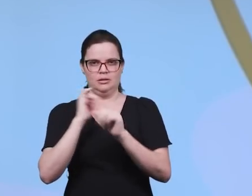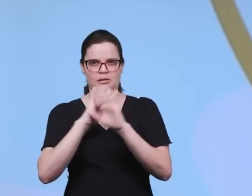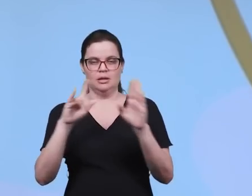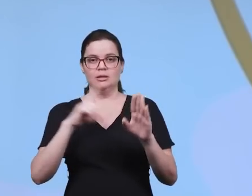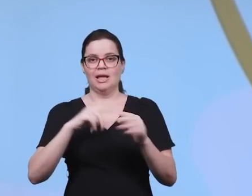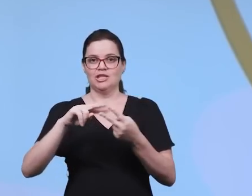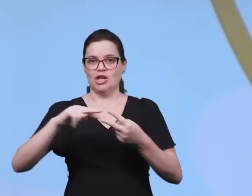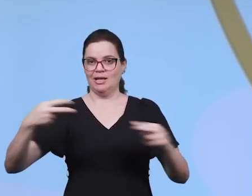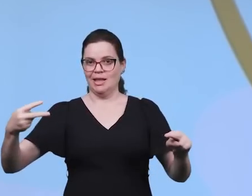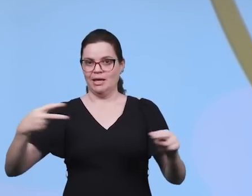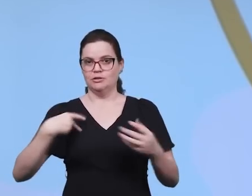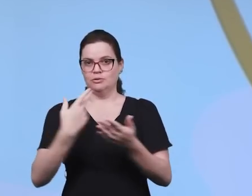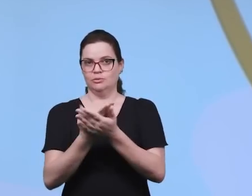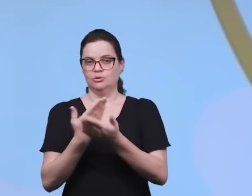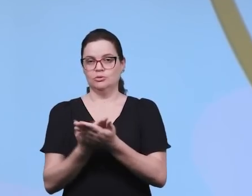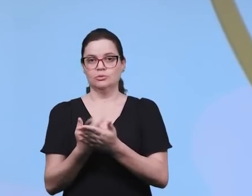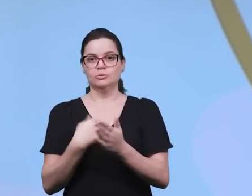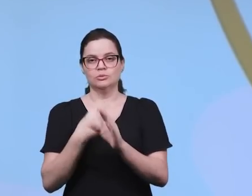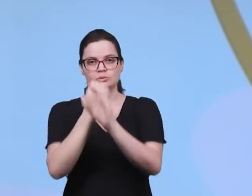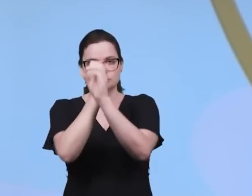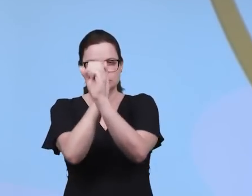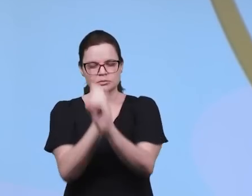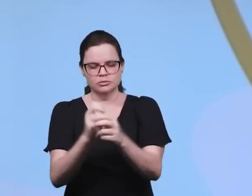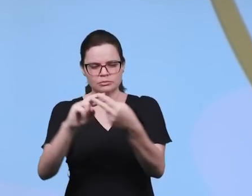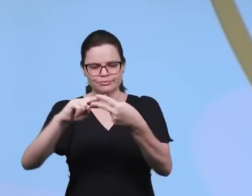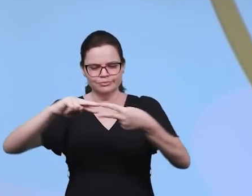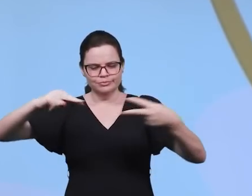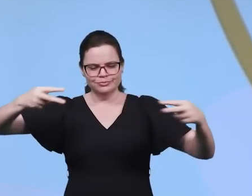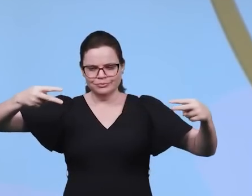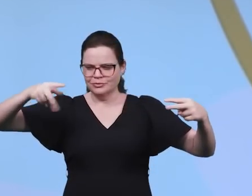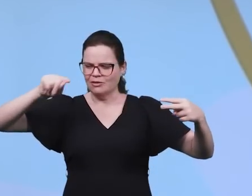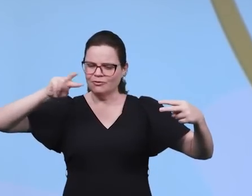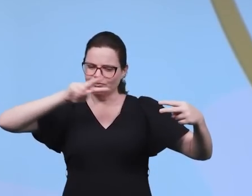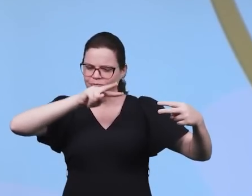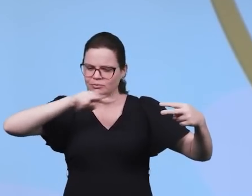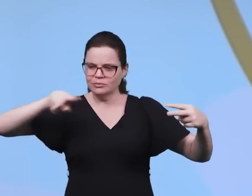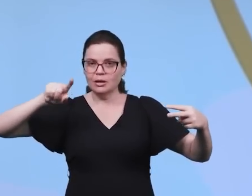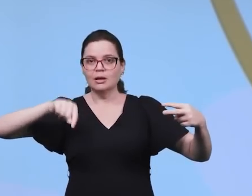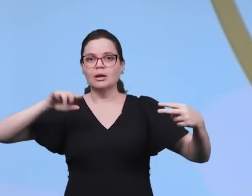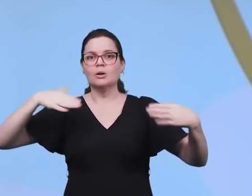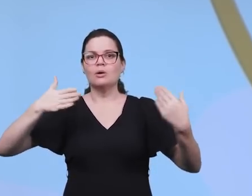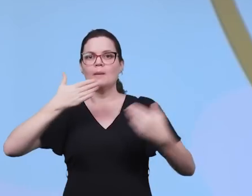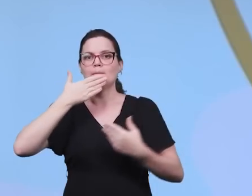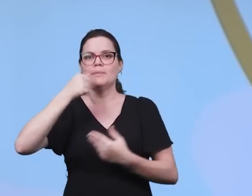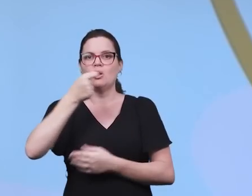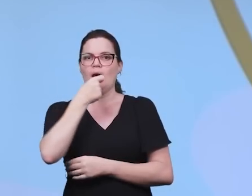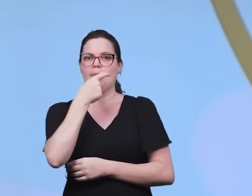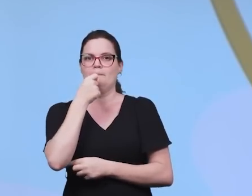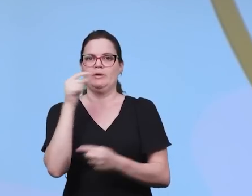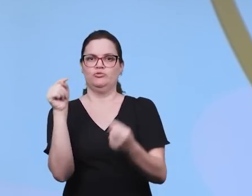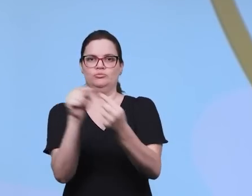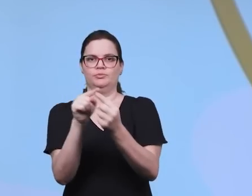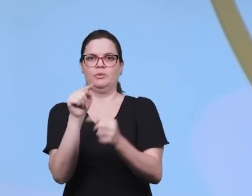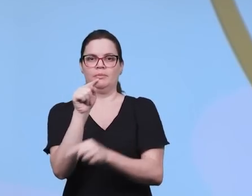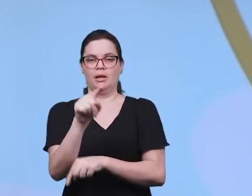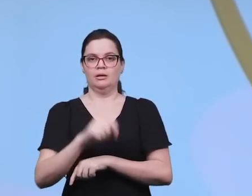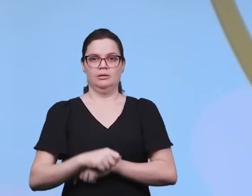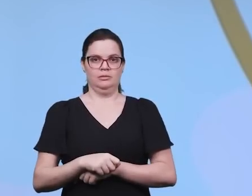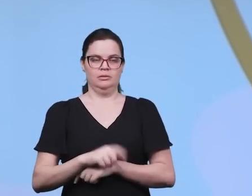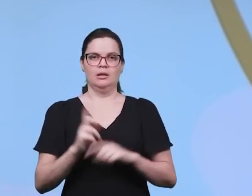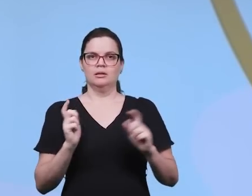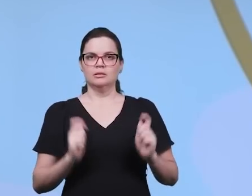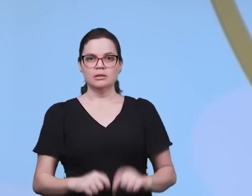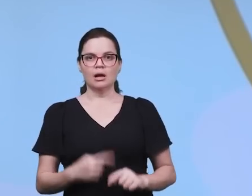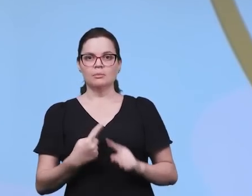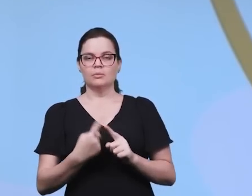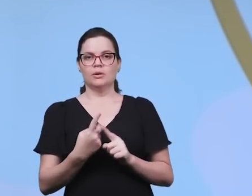mapeamento genético para, inclusive, identificar, dentro da genética daquela pessoa, dentro do espectro autista, qual a melhor medicação que vai ser aplicada